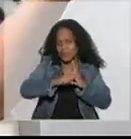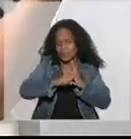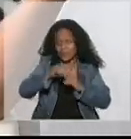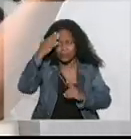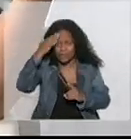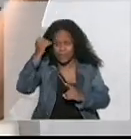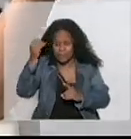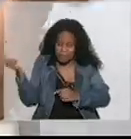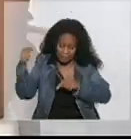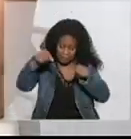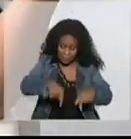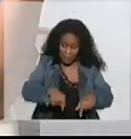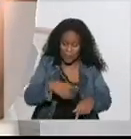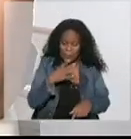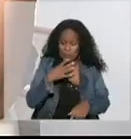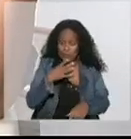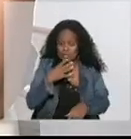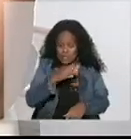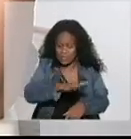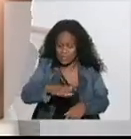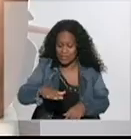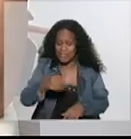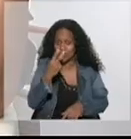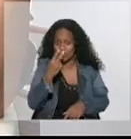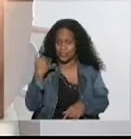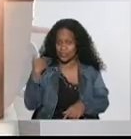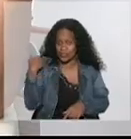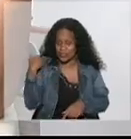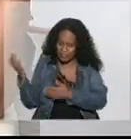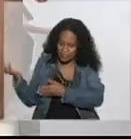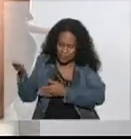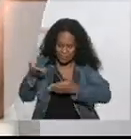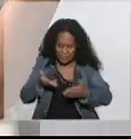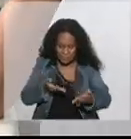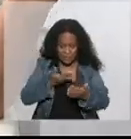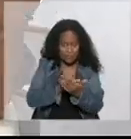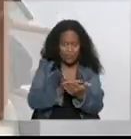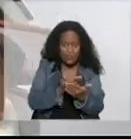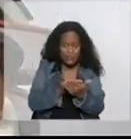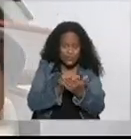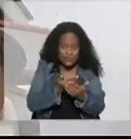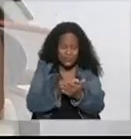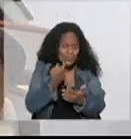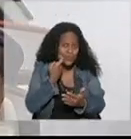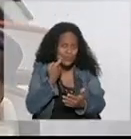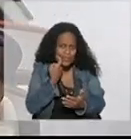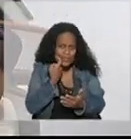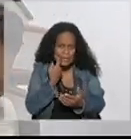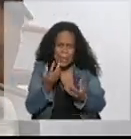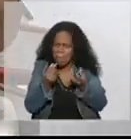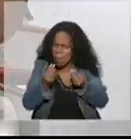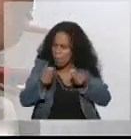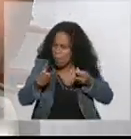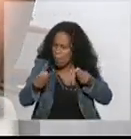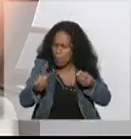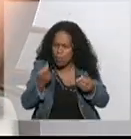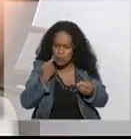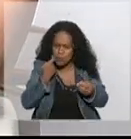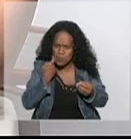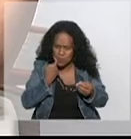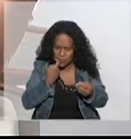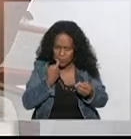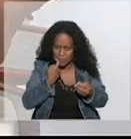ele descobriu. E veio conhecer as crianças de 2 anos. E quando ele chegou, ele estava estudando os peixes, e tinha peixe para